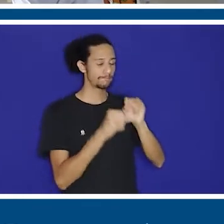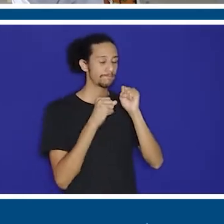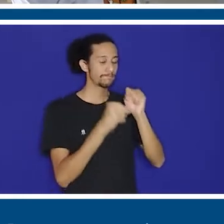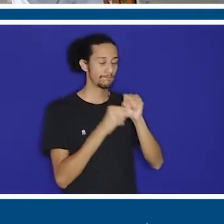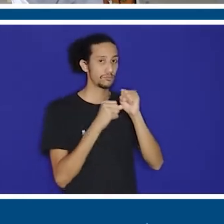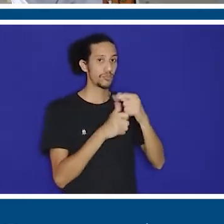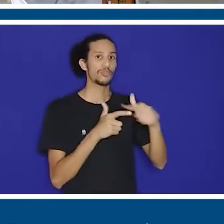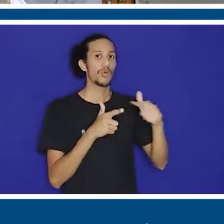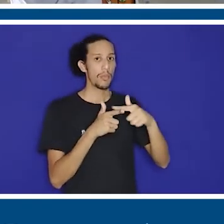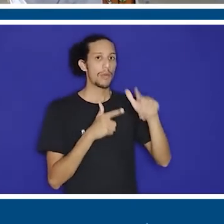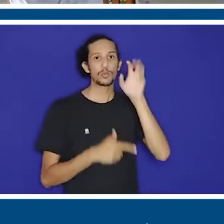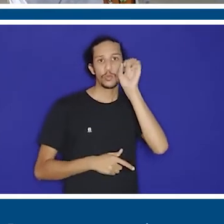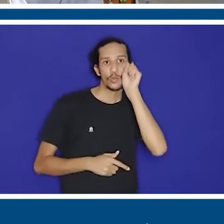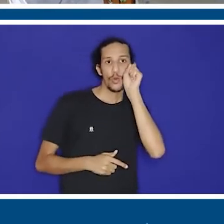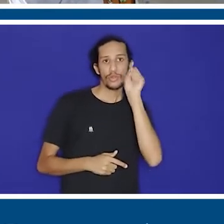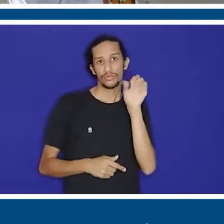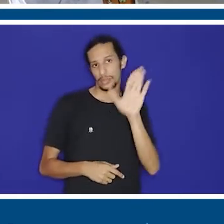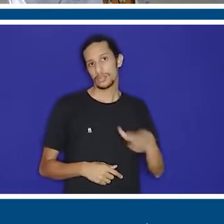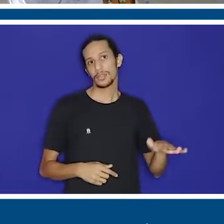Pode passar.